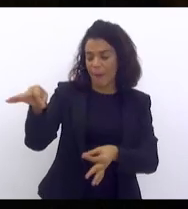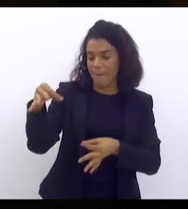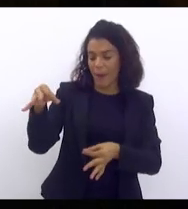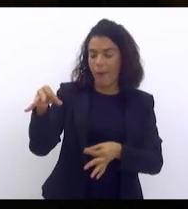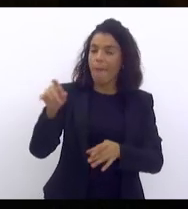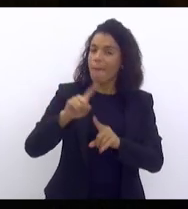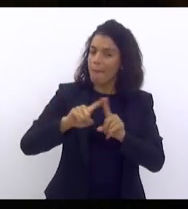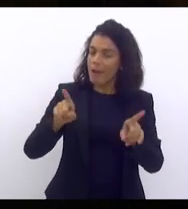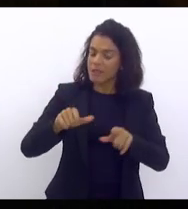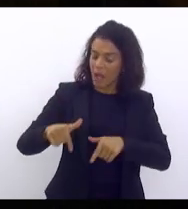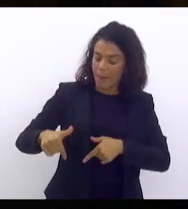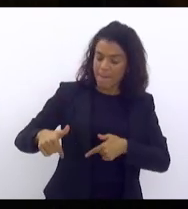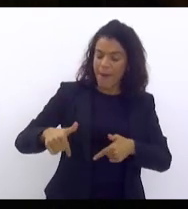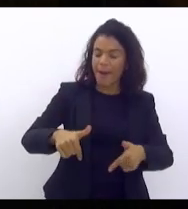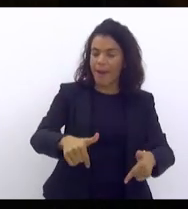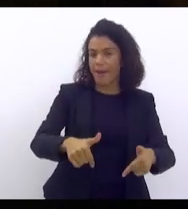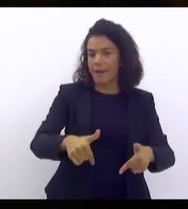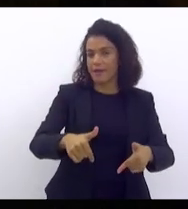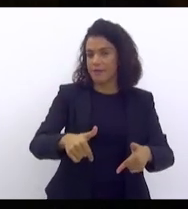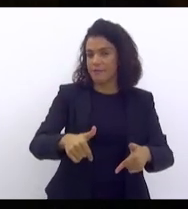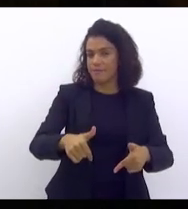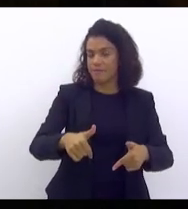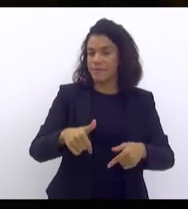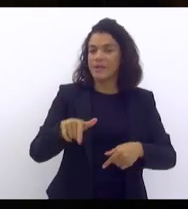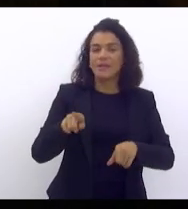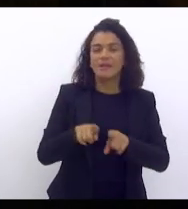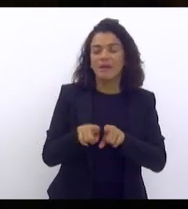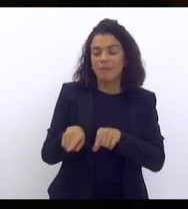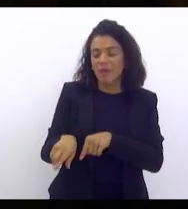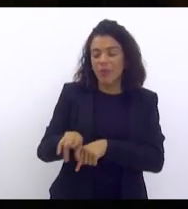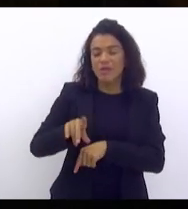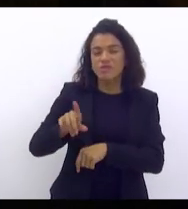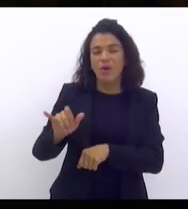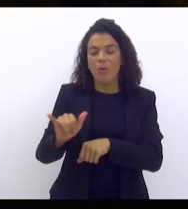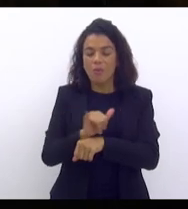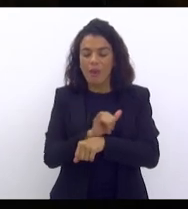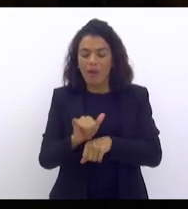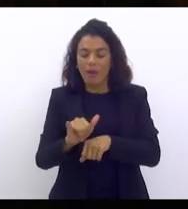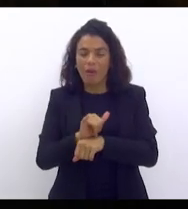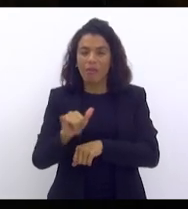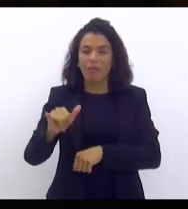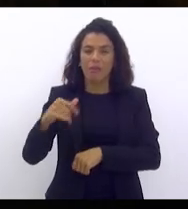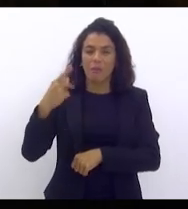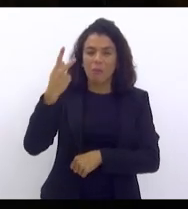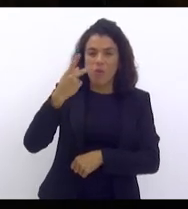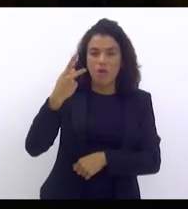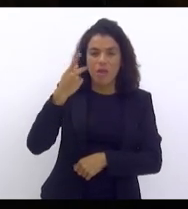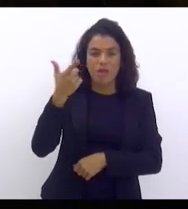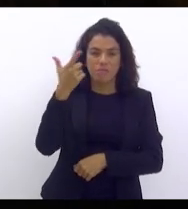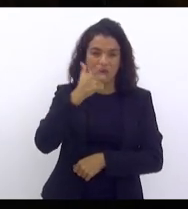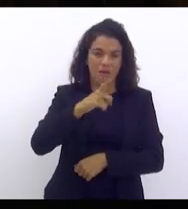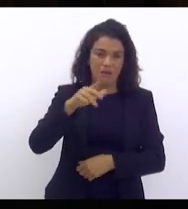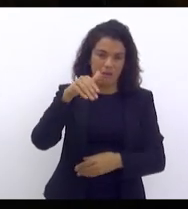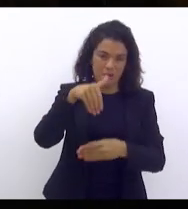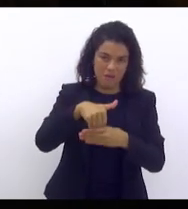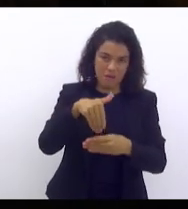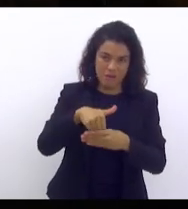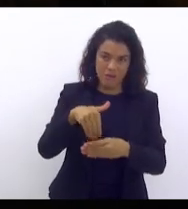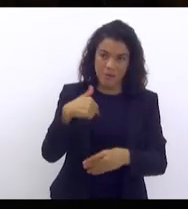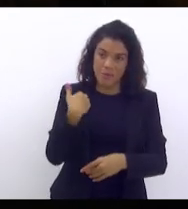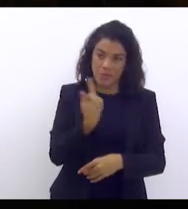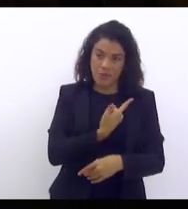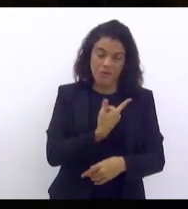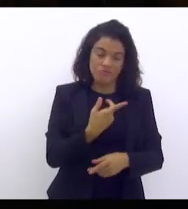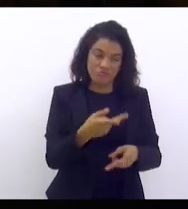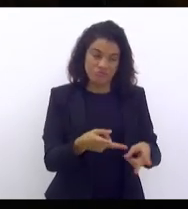cumpra. E que não seja apenas um mecanismo político para ganhar as últimas eleições. Porque a gente percebeu, né,